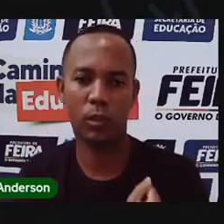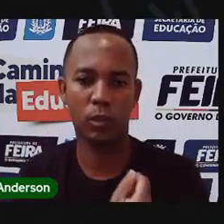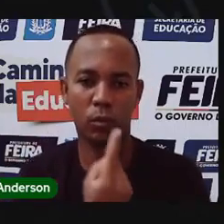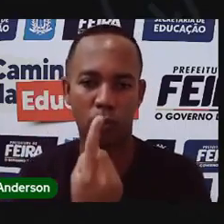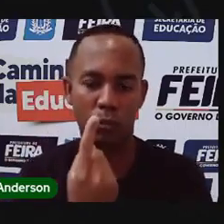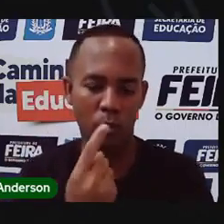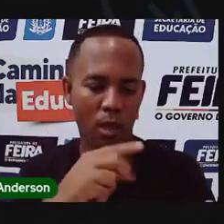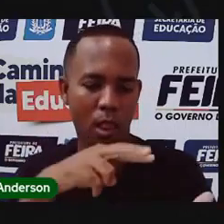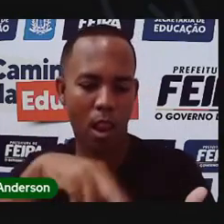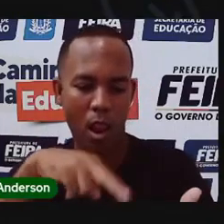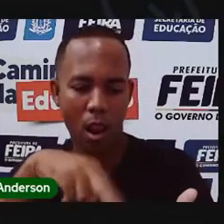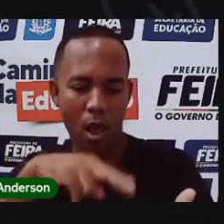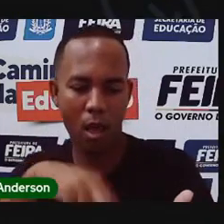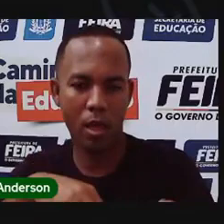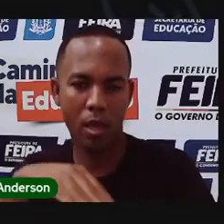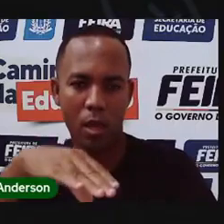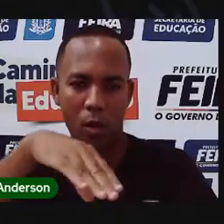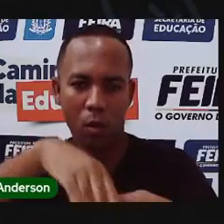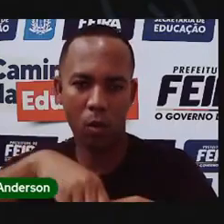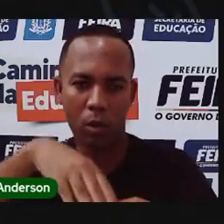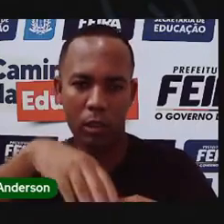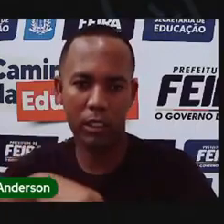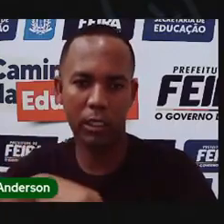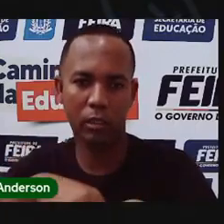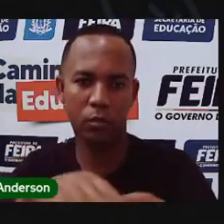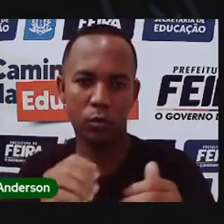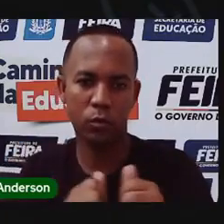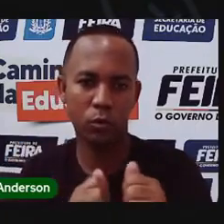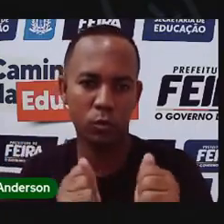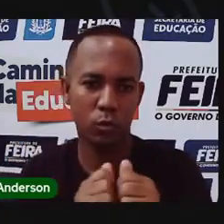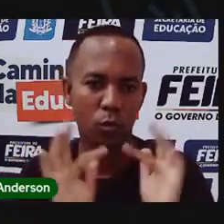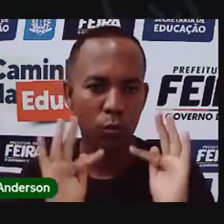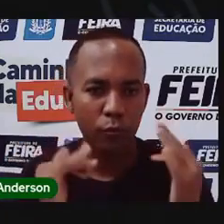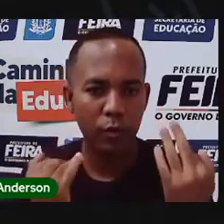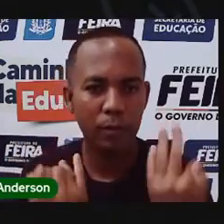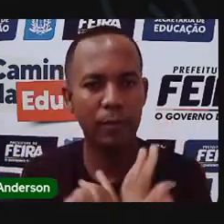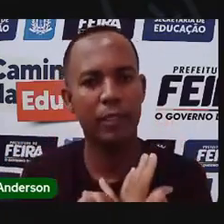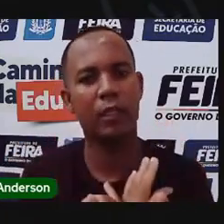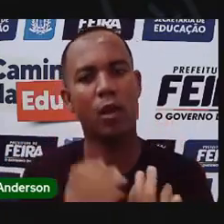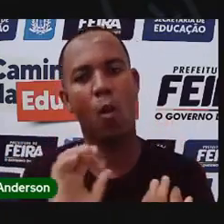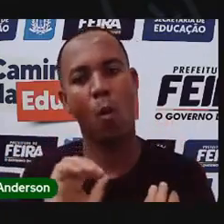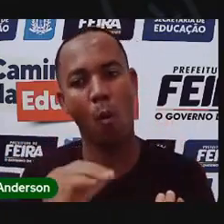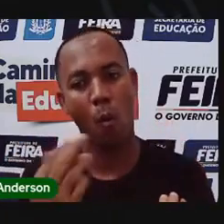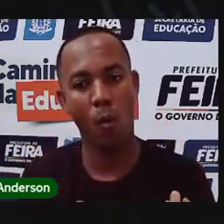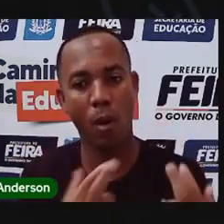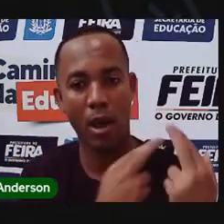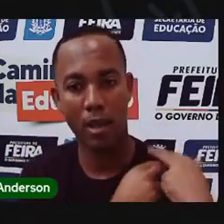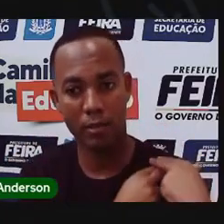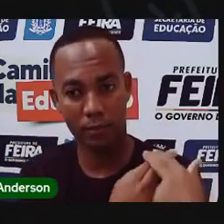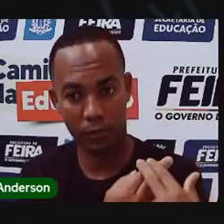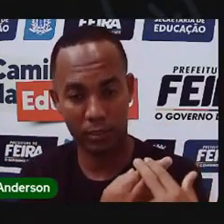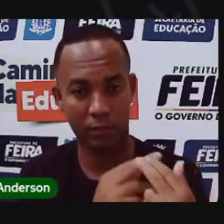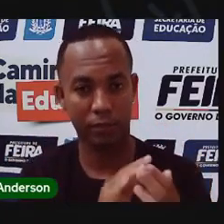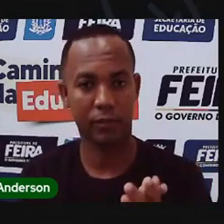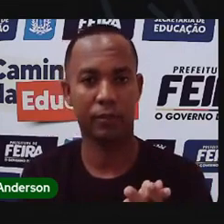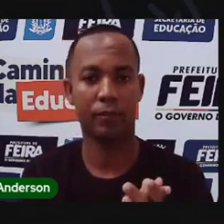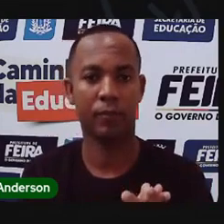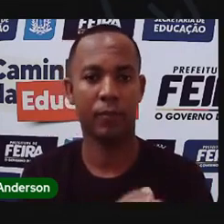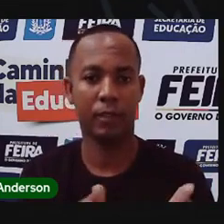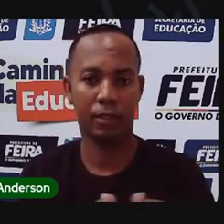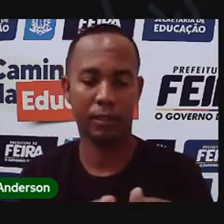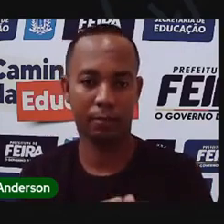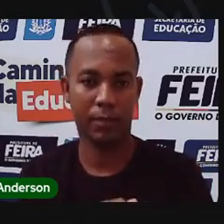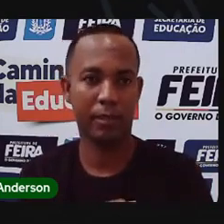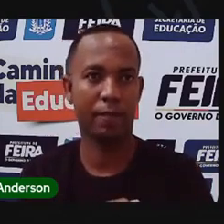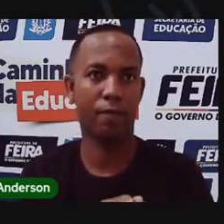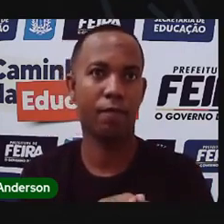o cordel com a ajuda de algum familiar ou do seu responsável. Homenagem à Feira